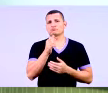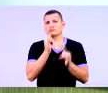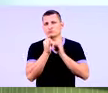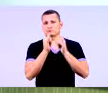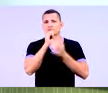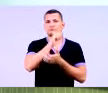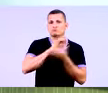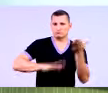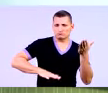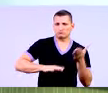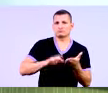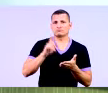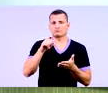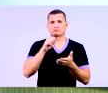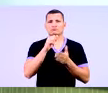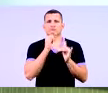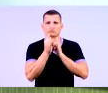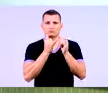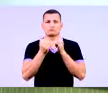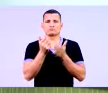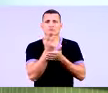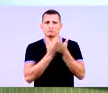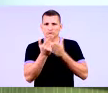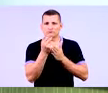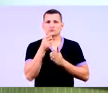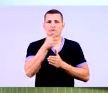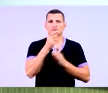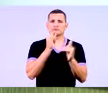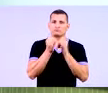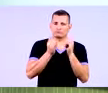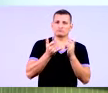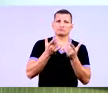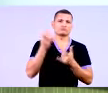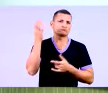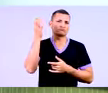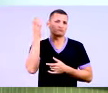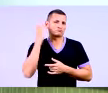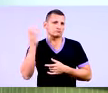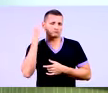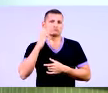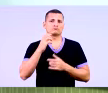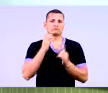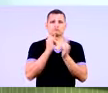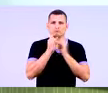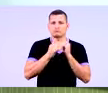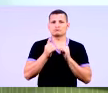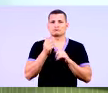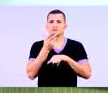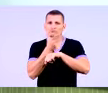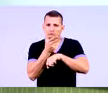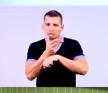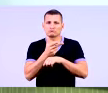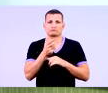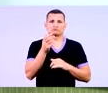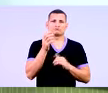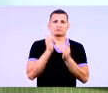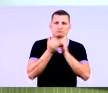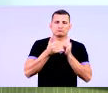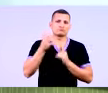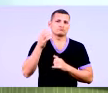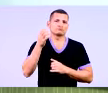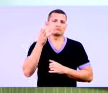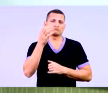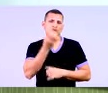informação é uma imagem se essa informação num vídeo é um som é um número isso é o tipo de dado você